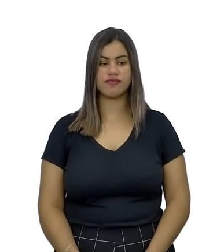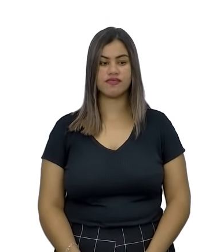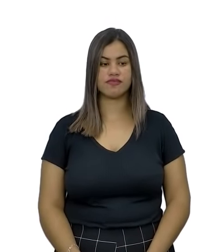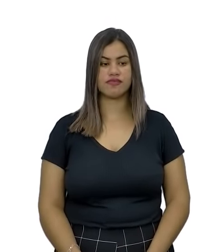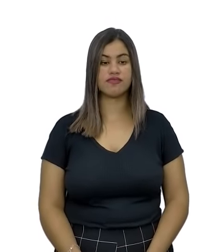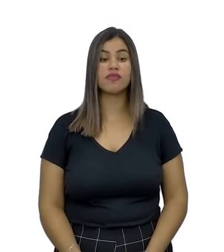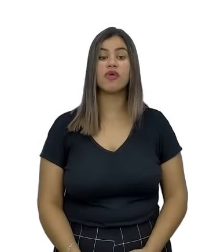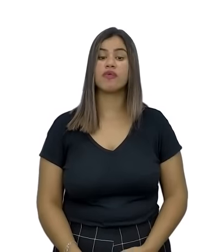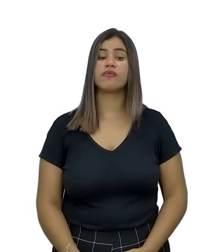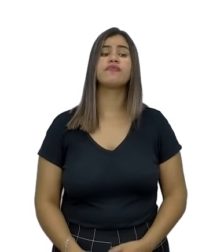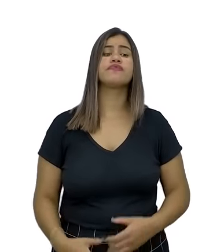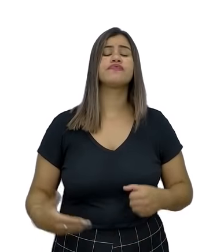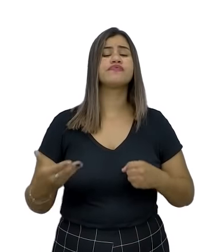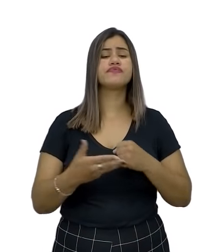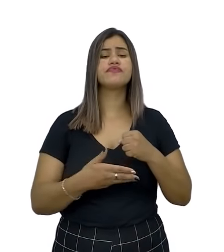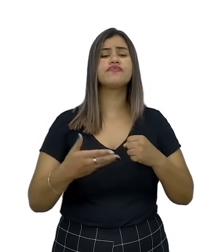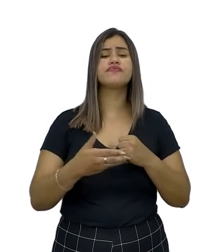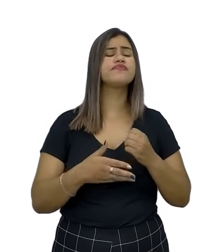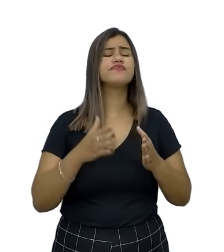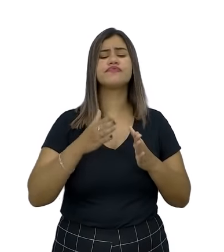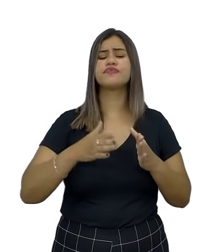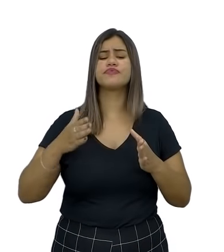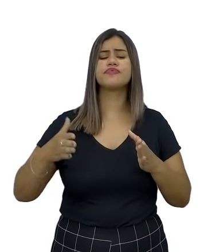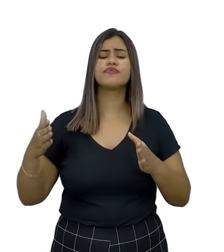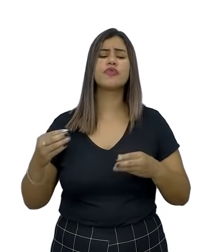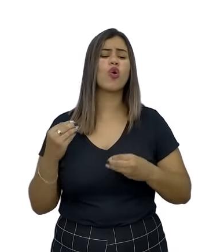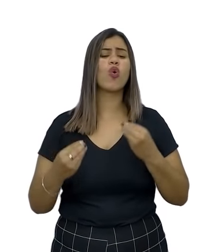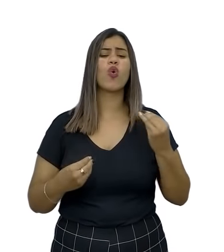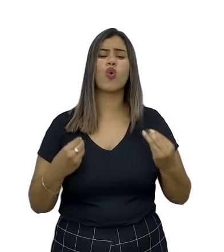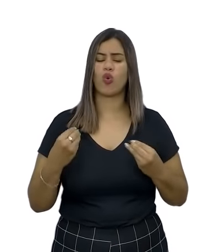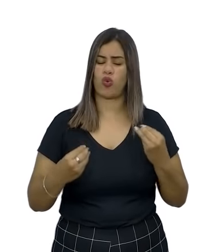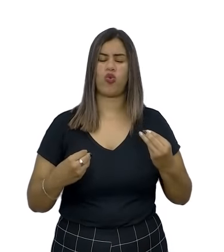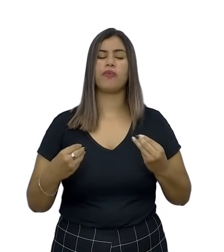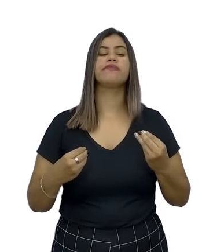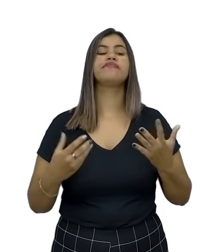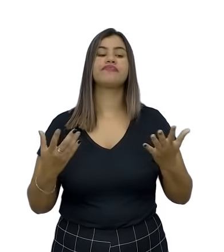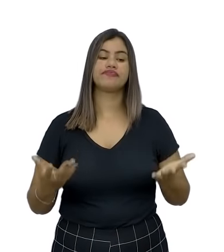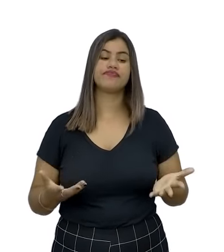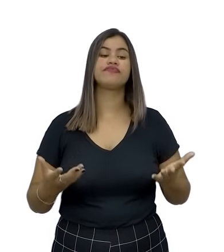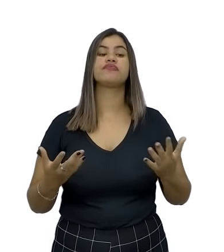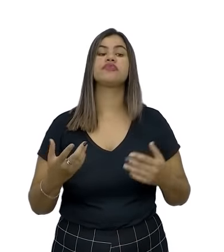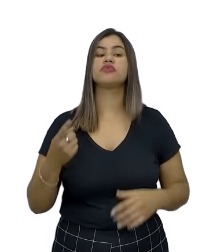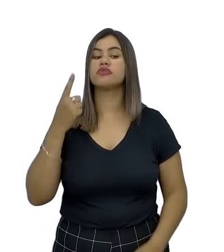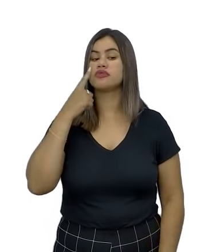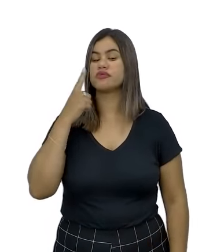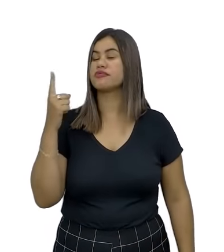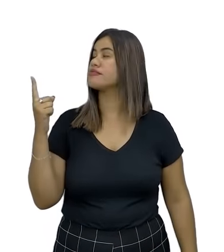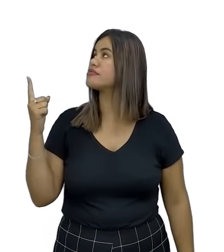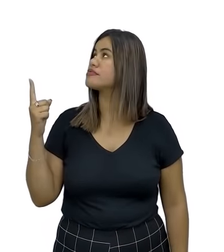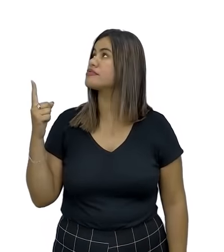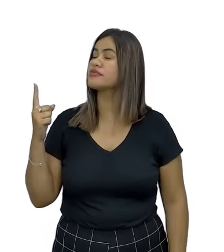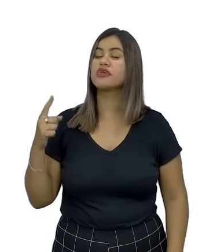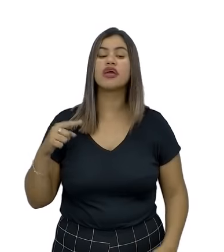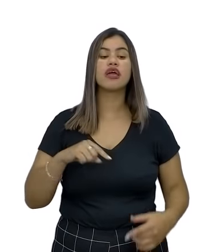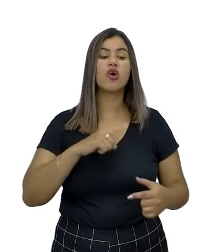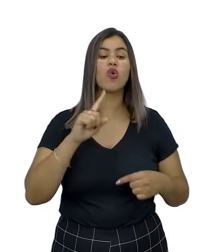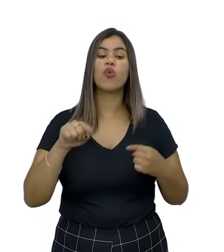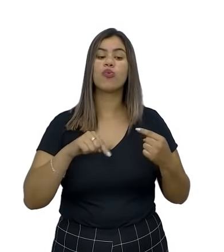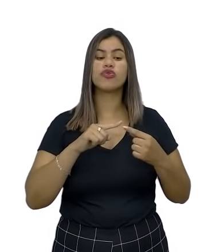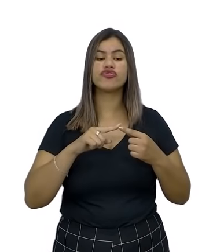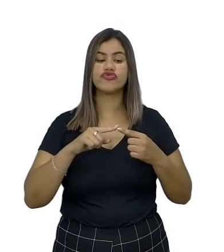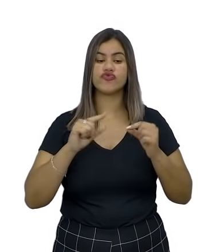como é a estruturação, a organização do material, né? Esse material, como nós já colocamos, ele tem como objetivo